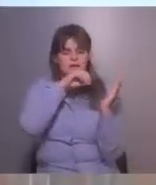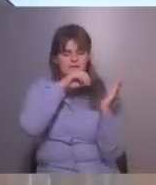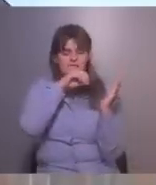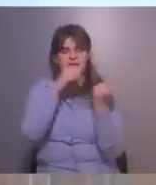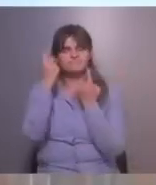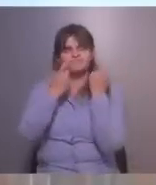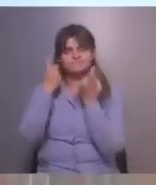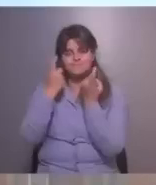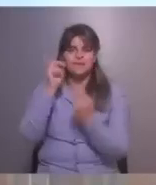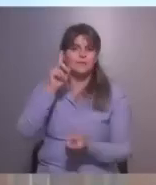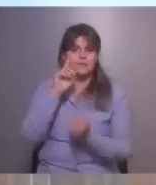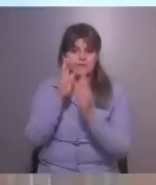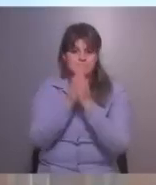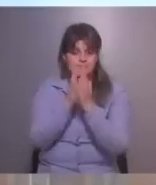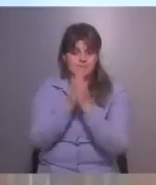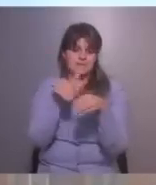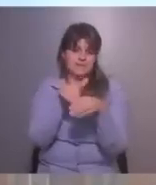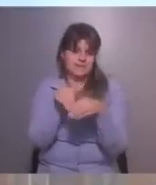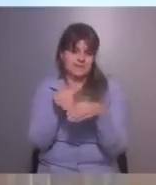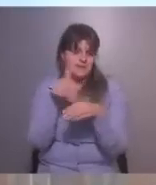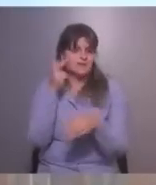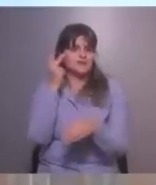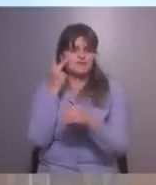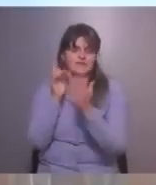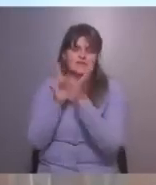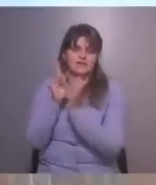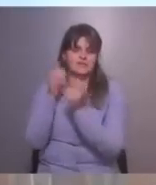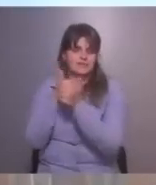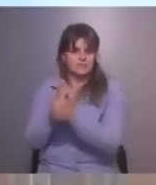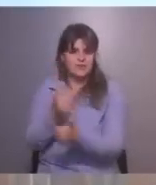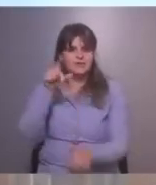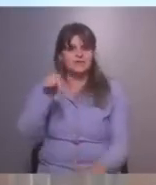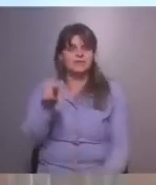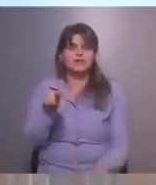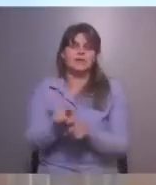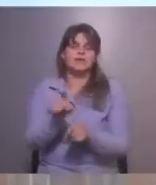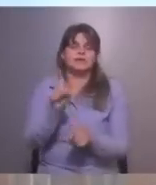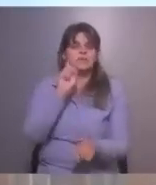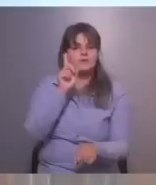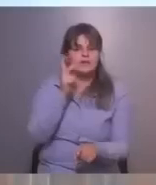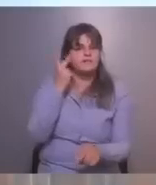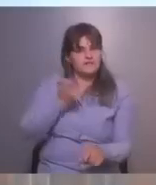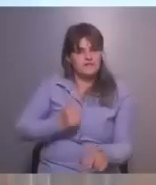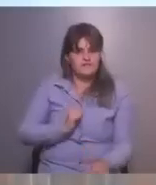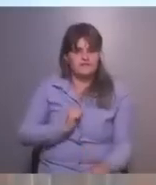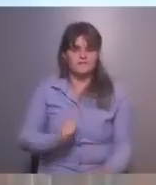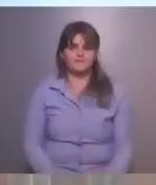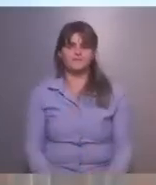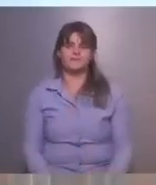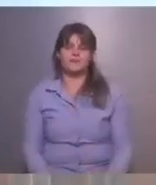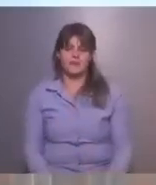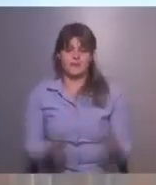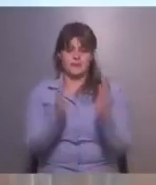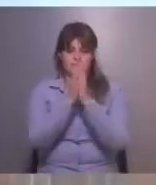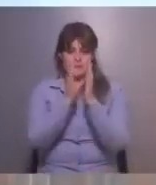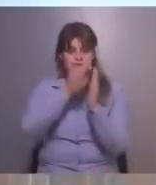Eucaristia na nossa vivência cristã e sobre o lugar que efetivamente lhe atribuímos. Participar na